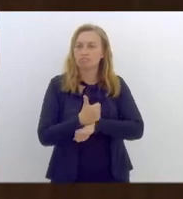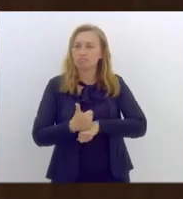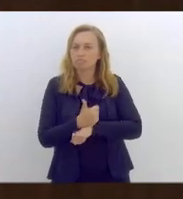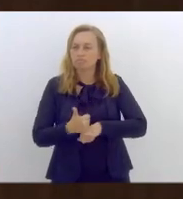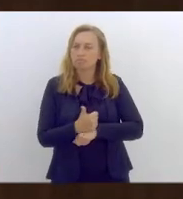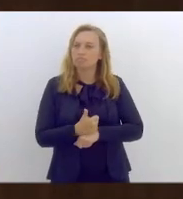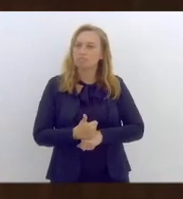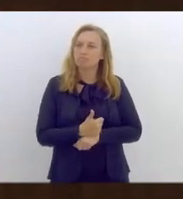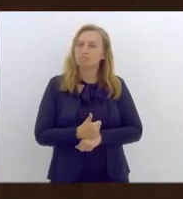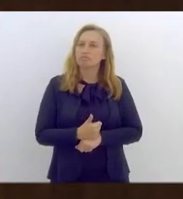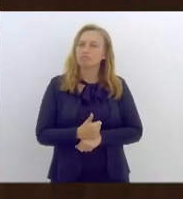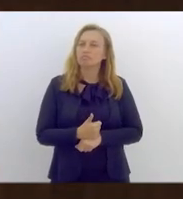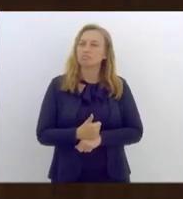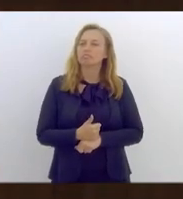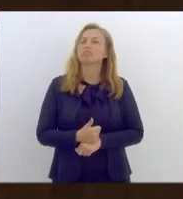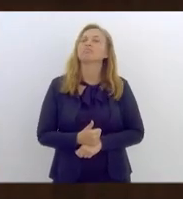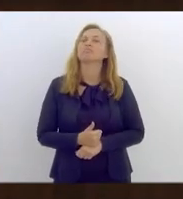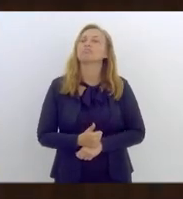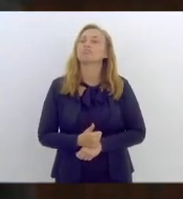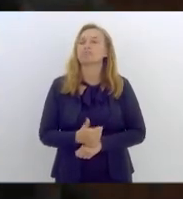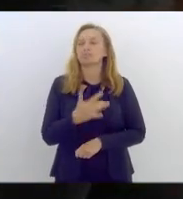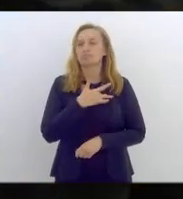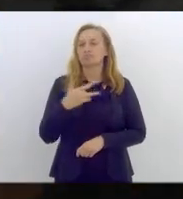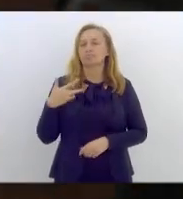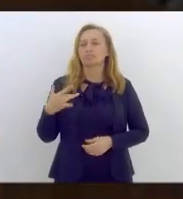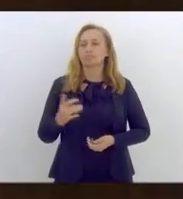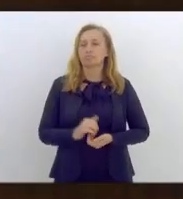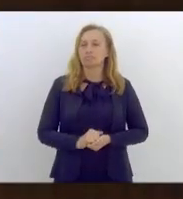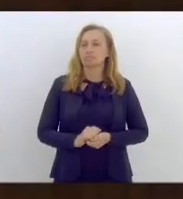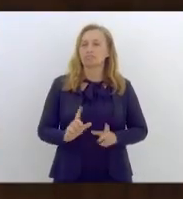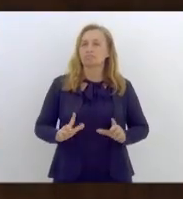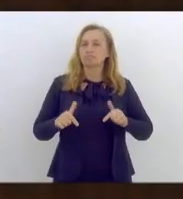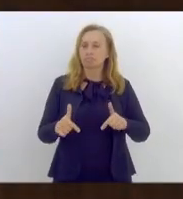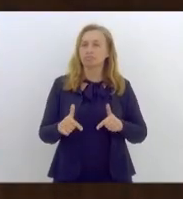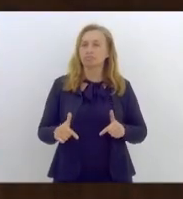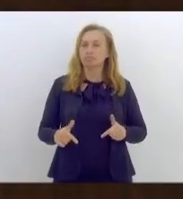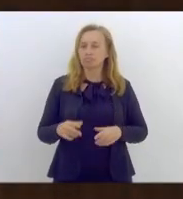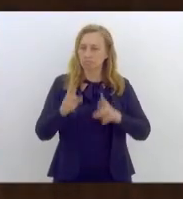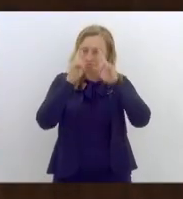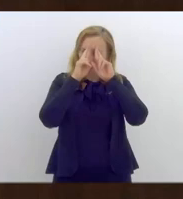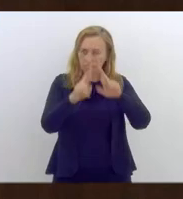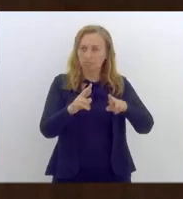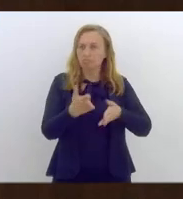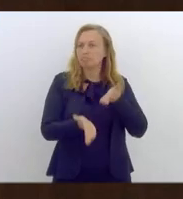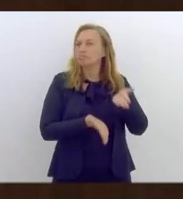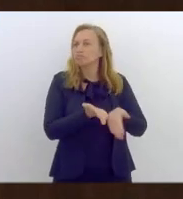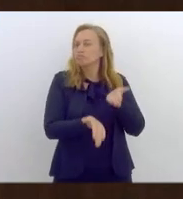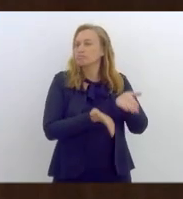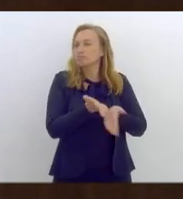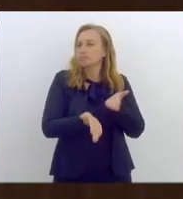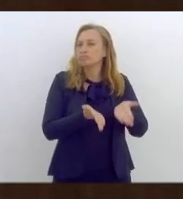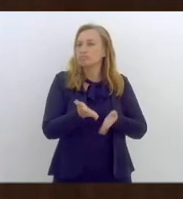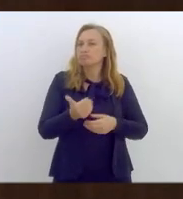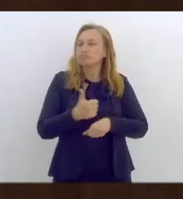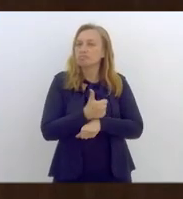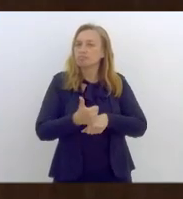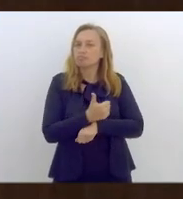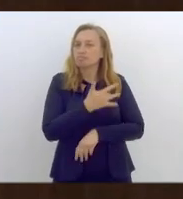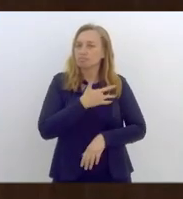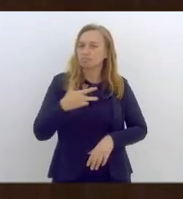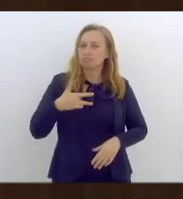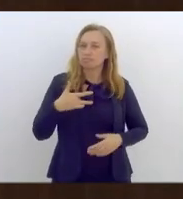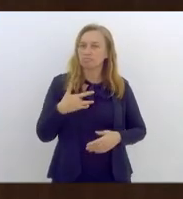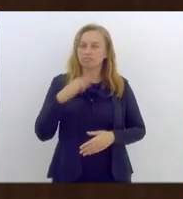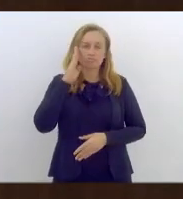e das Profissionais de Saúde implementar ações que promovam o respeito e o cuidado aos profissionais de saúde